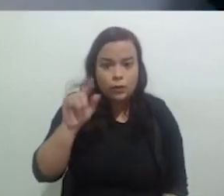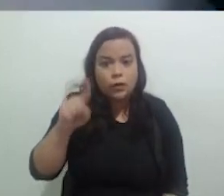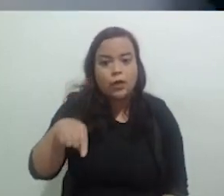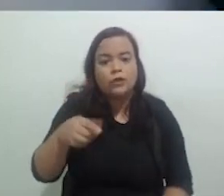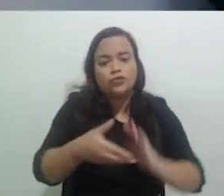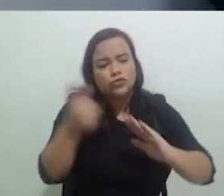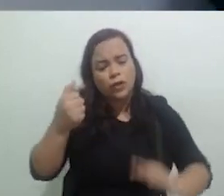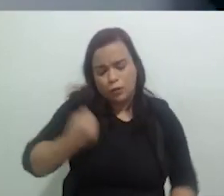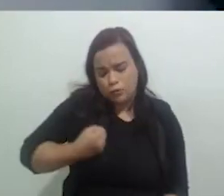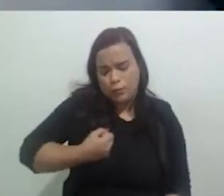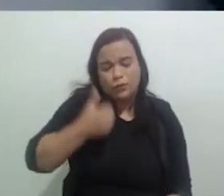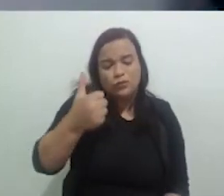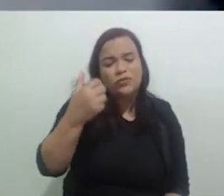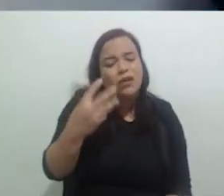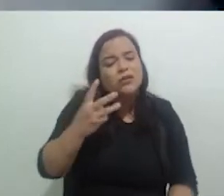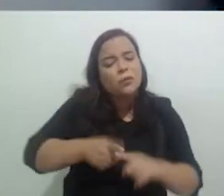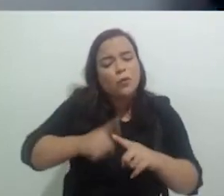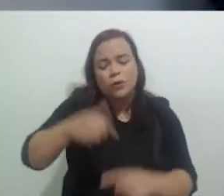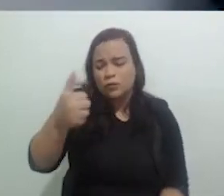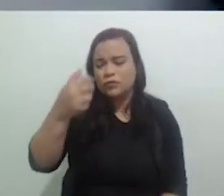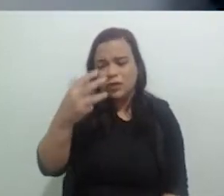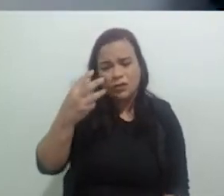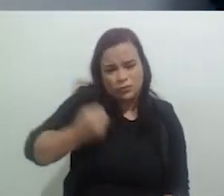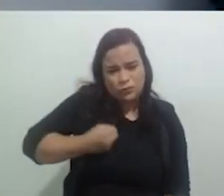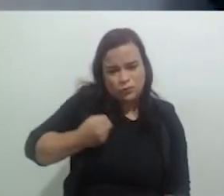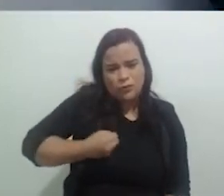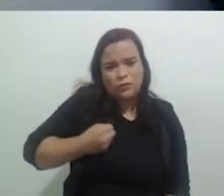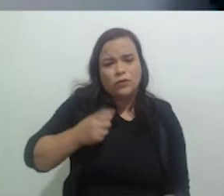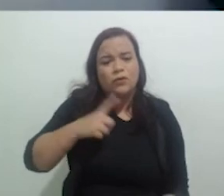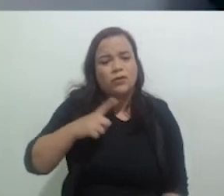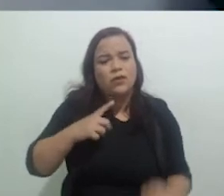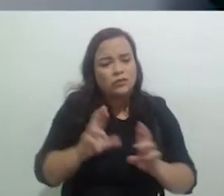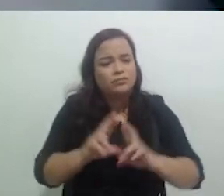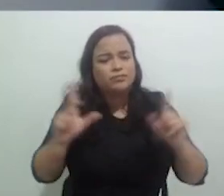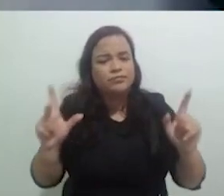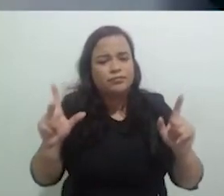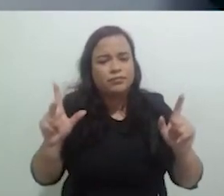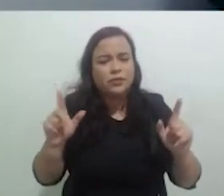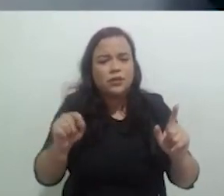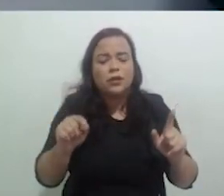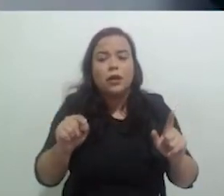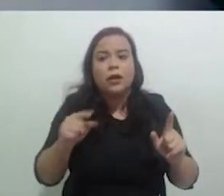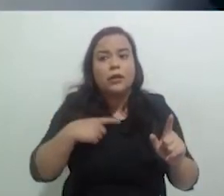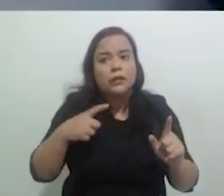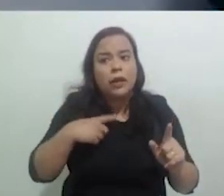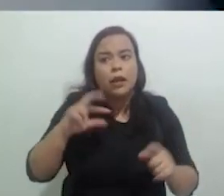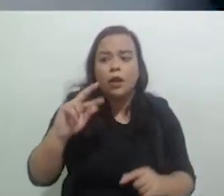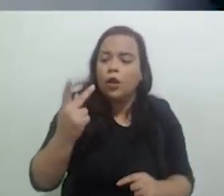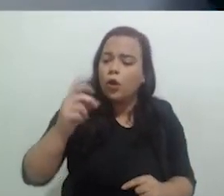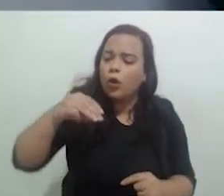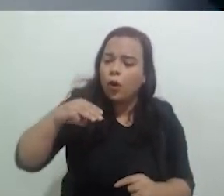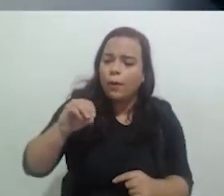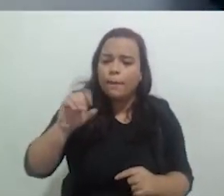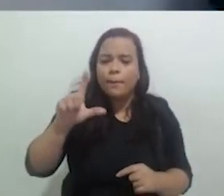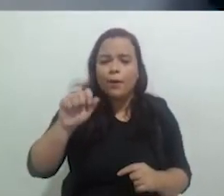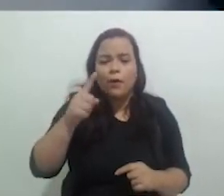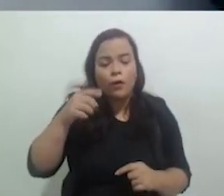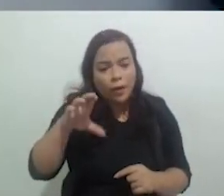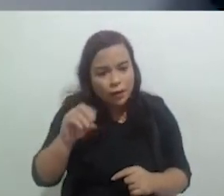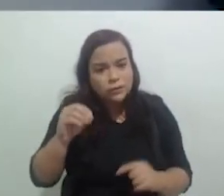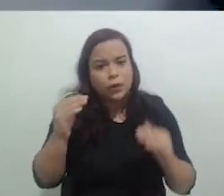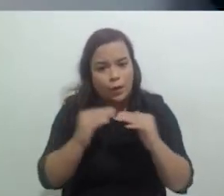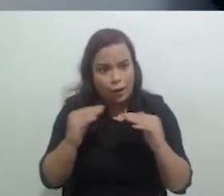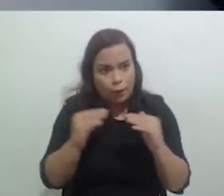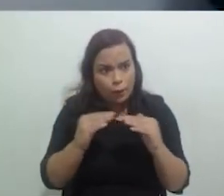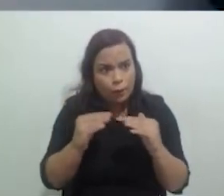13 foi proposta a ação, no curso da ação houve homologação de acordo, as partes celebraram acordo, o juiz homologou, a